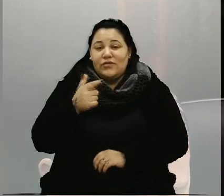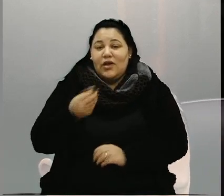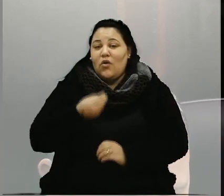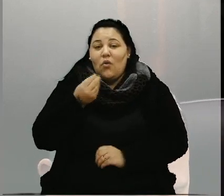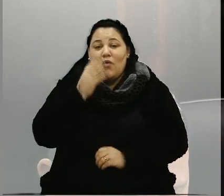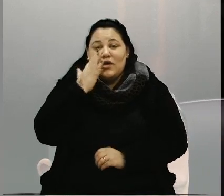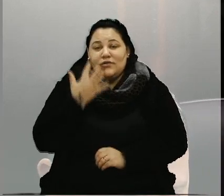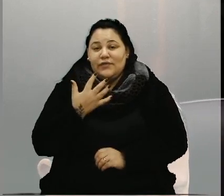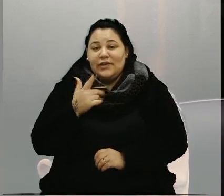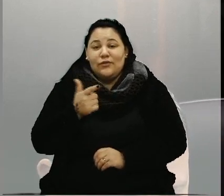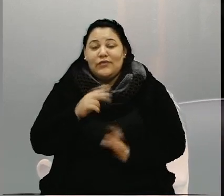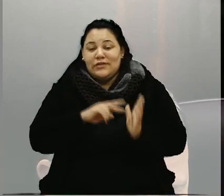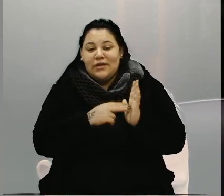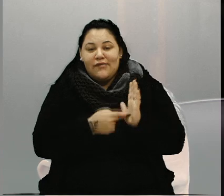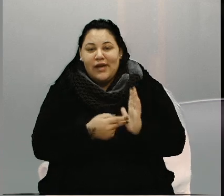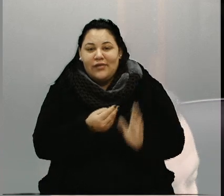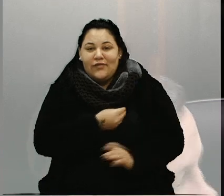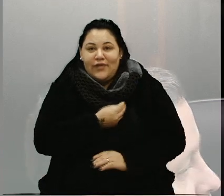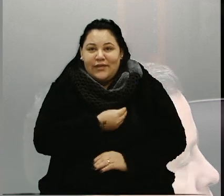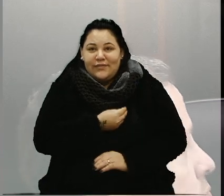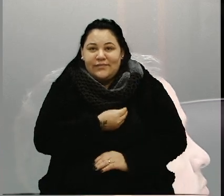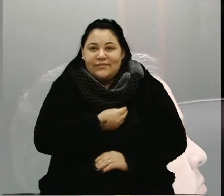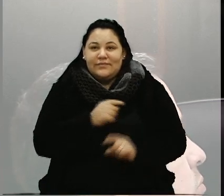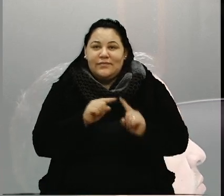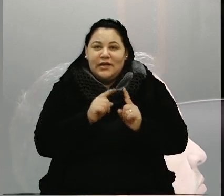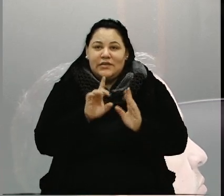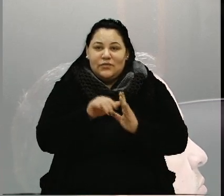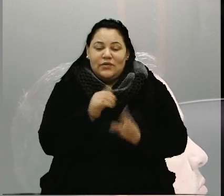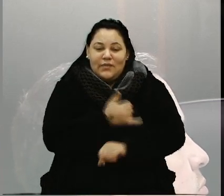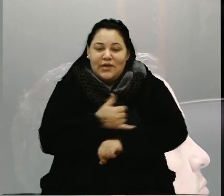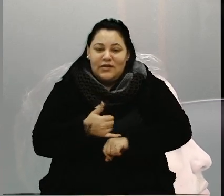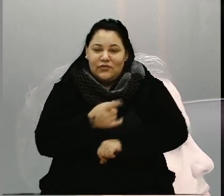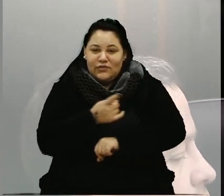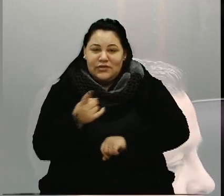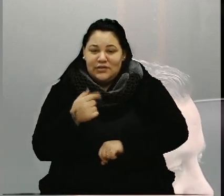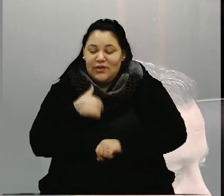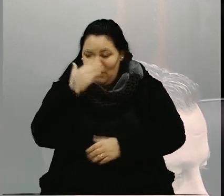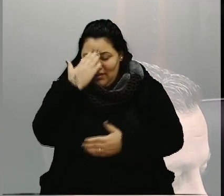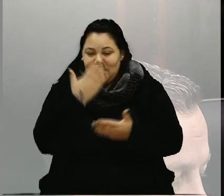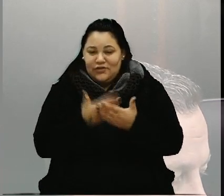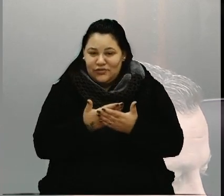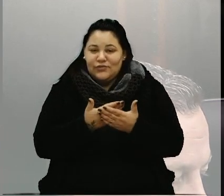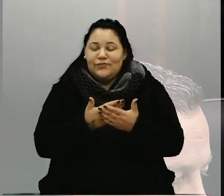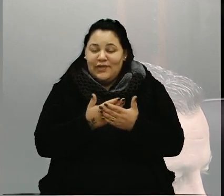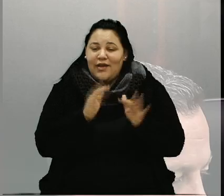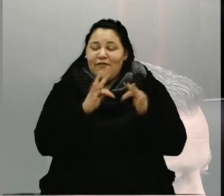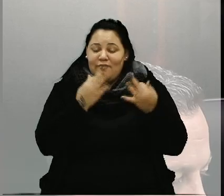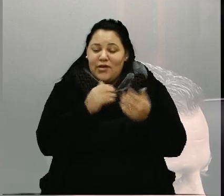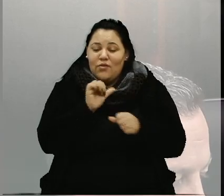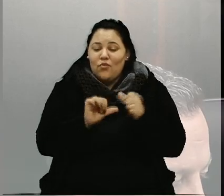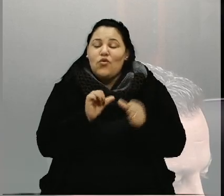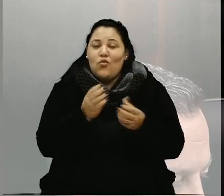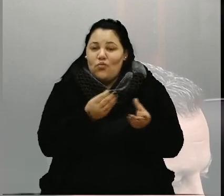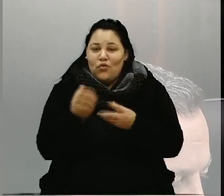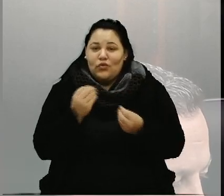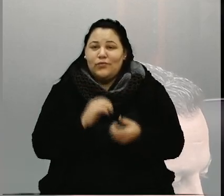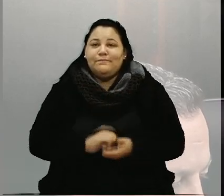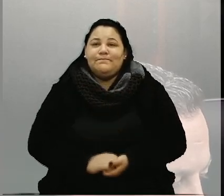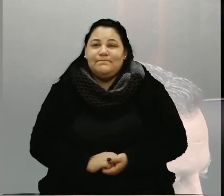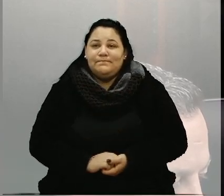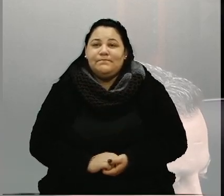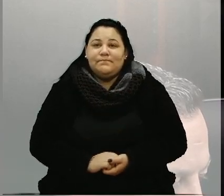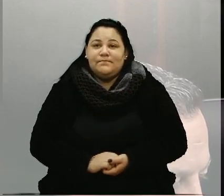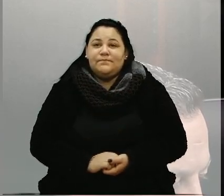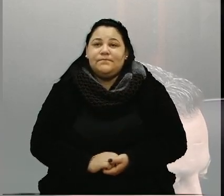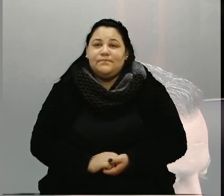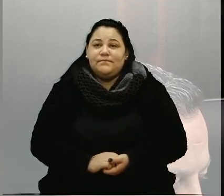sentido a vida. A partir da passagem de vocês, acredito que as famílias mudaram bastante. Então, também